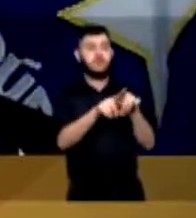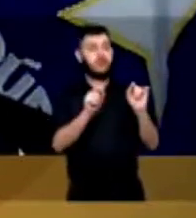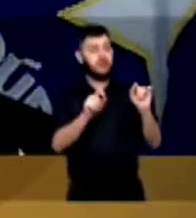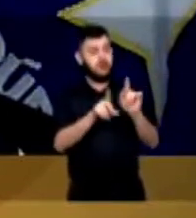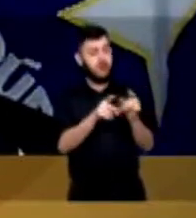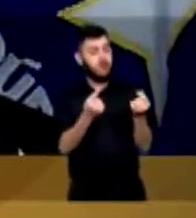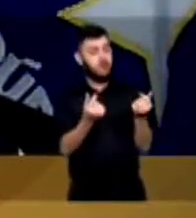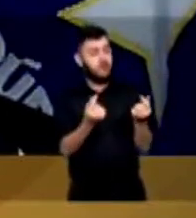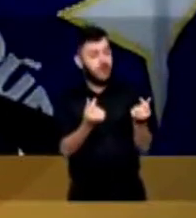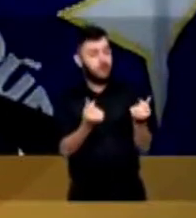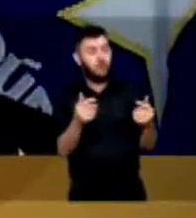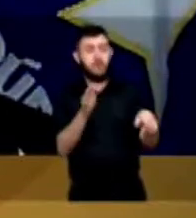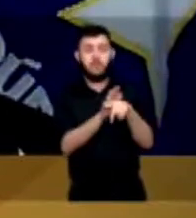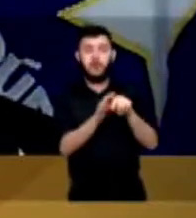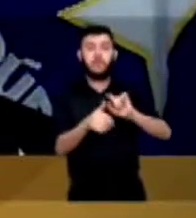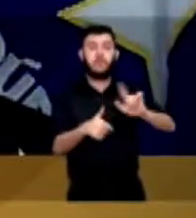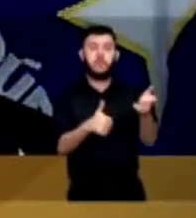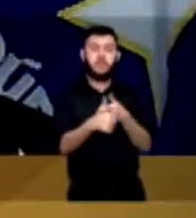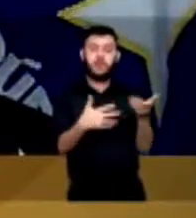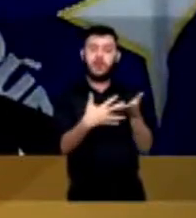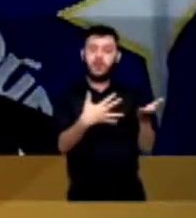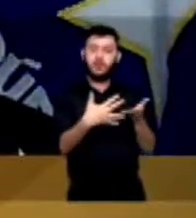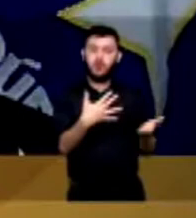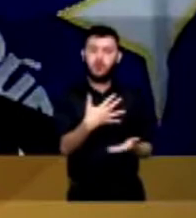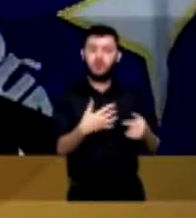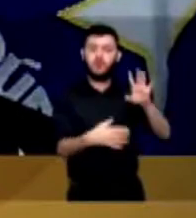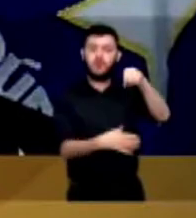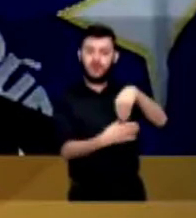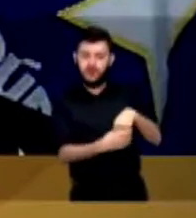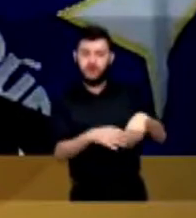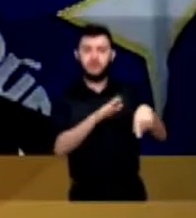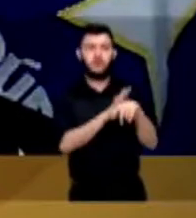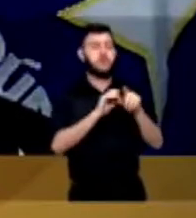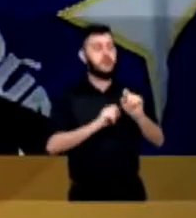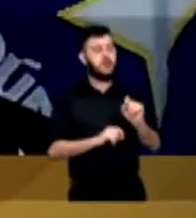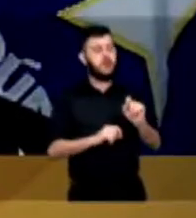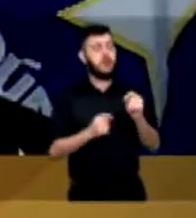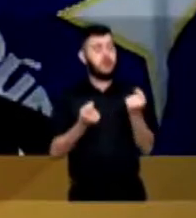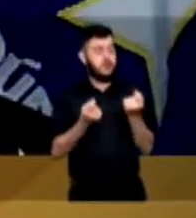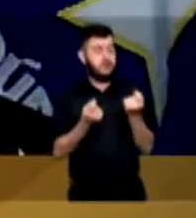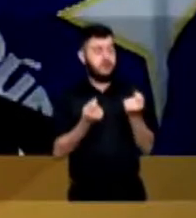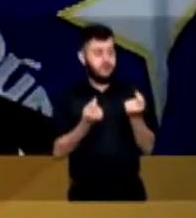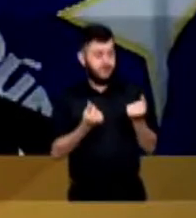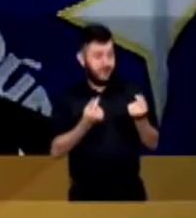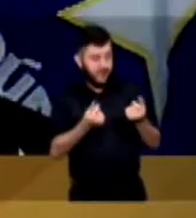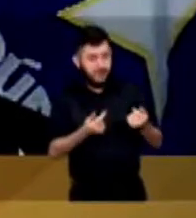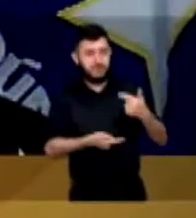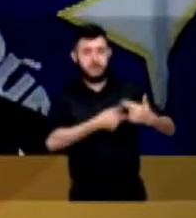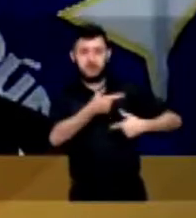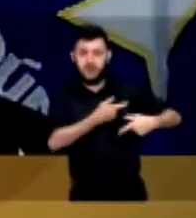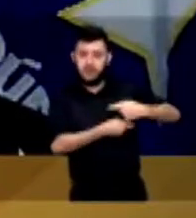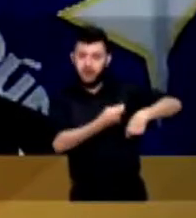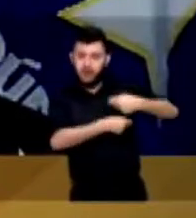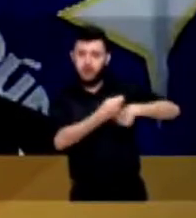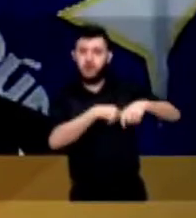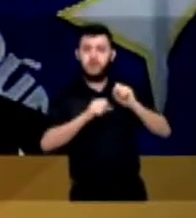de precatórios dentro do exercício financeiro pode inviabilizar o pagamento de outras